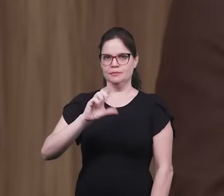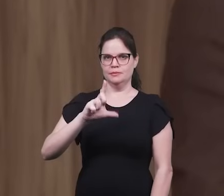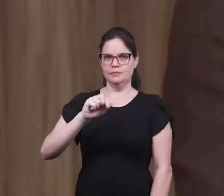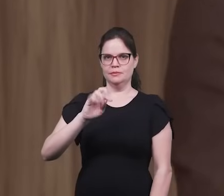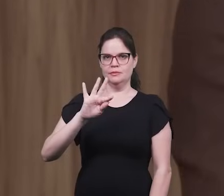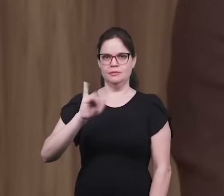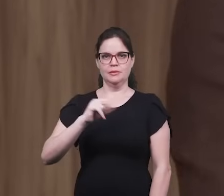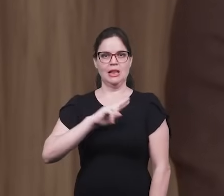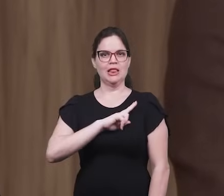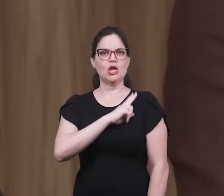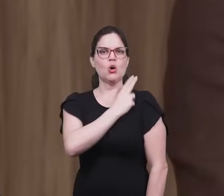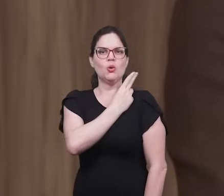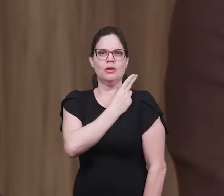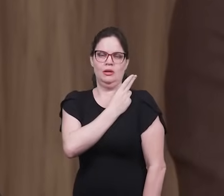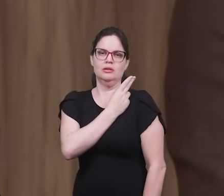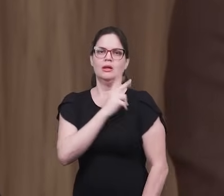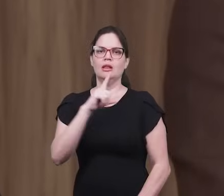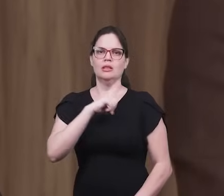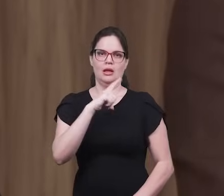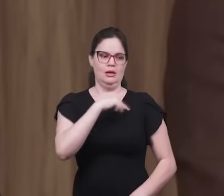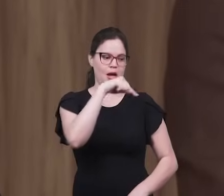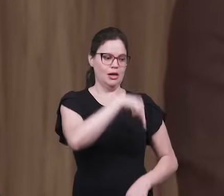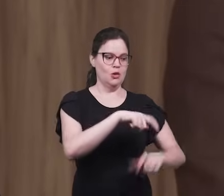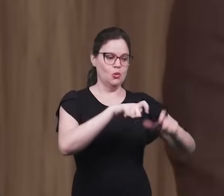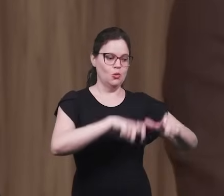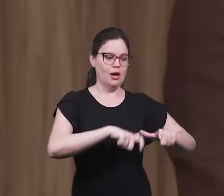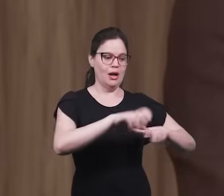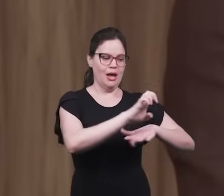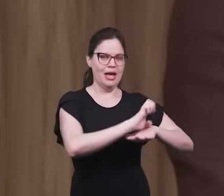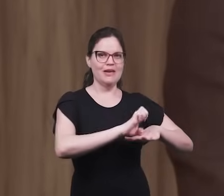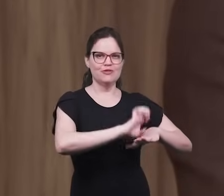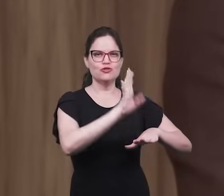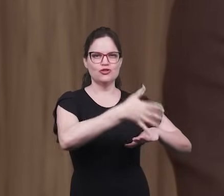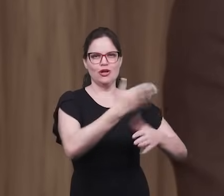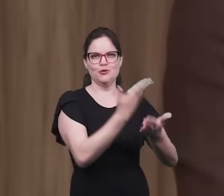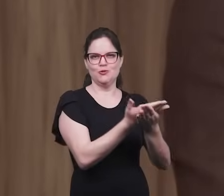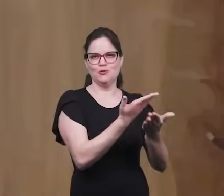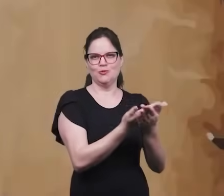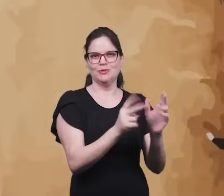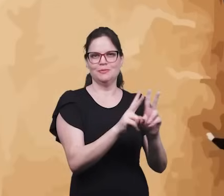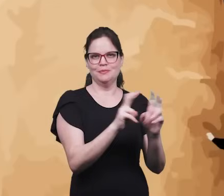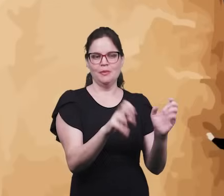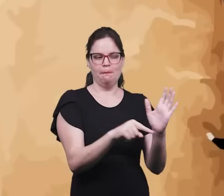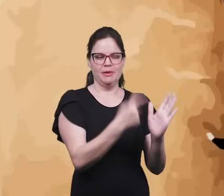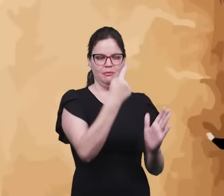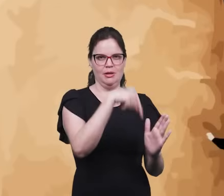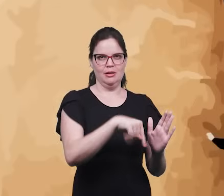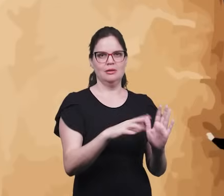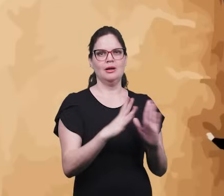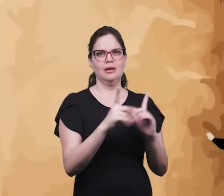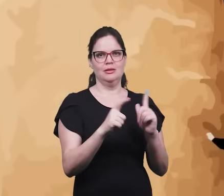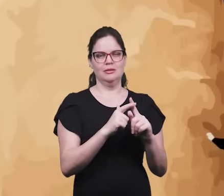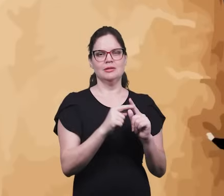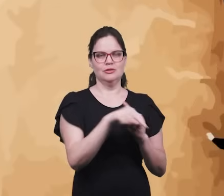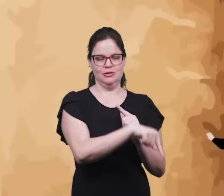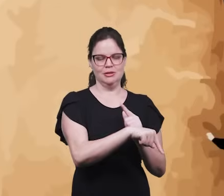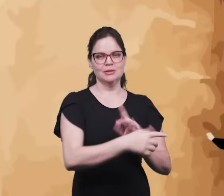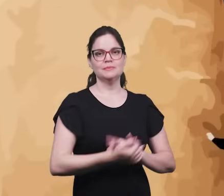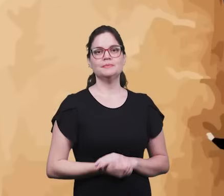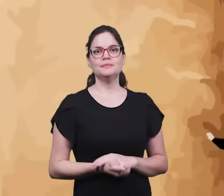mencionados primeiramente lá na igreja de Éfeso, ok? Que é a primeira igreja, em Apocalipse 2, verso